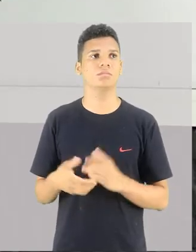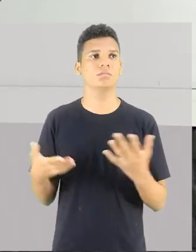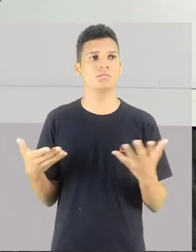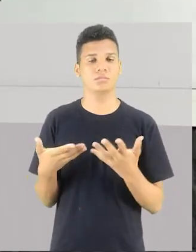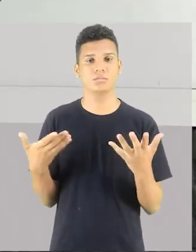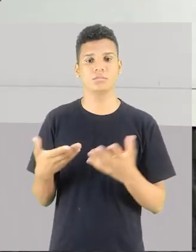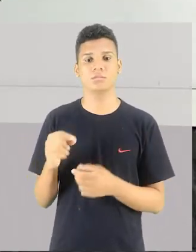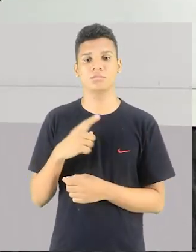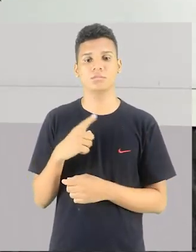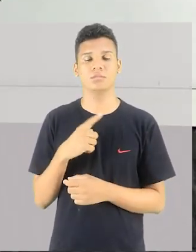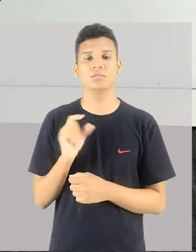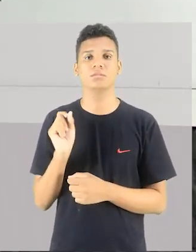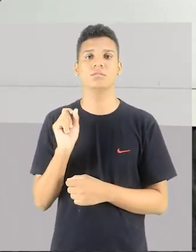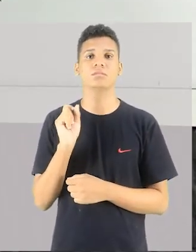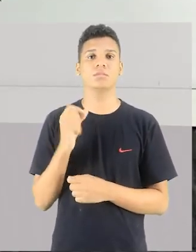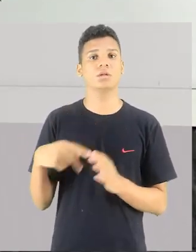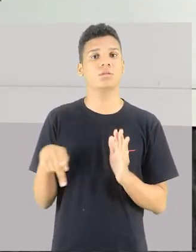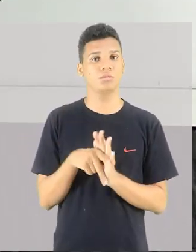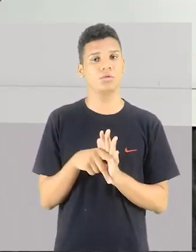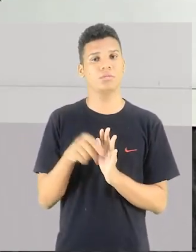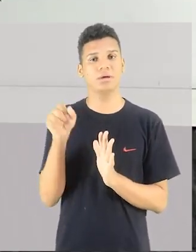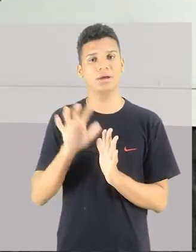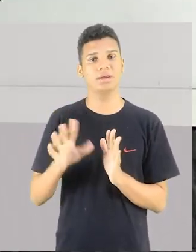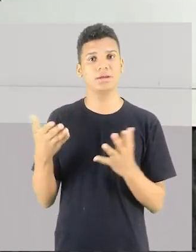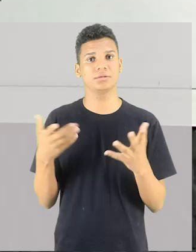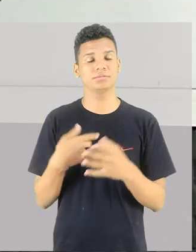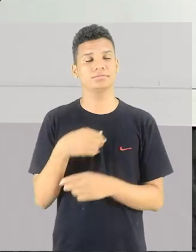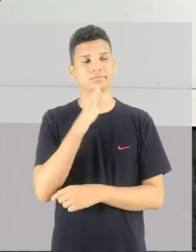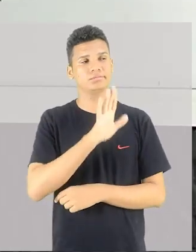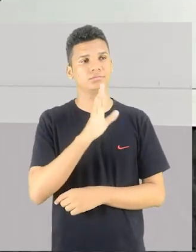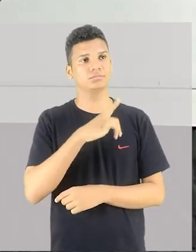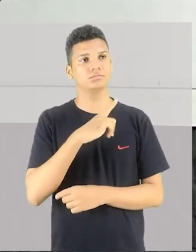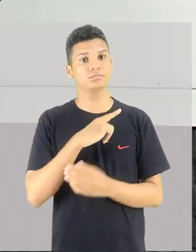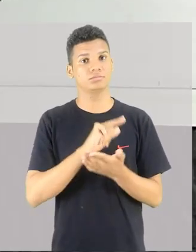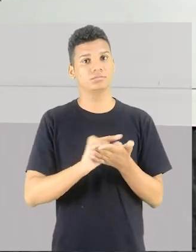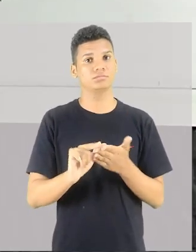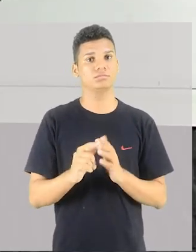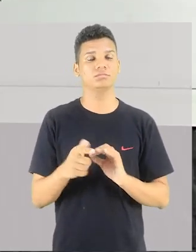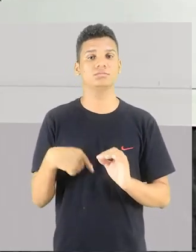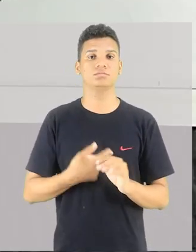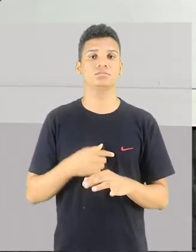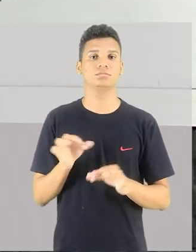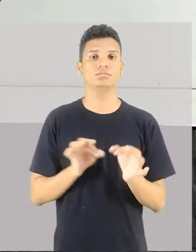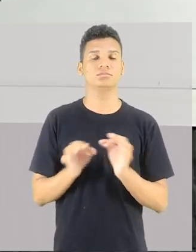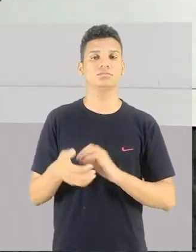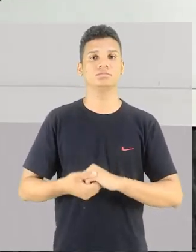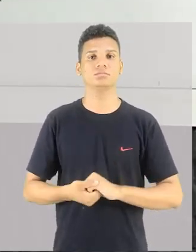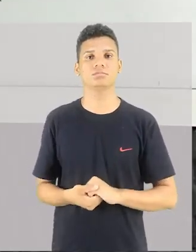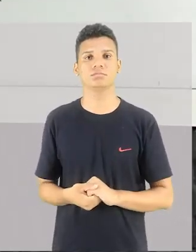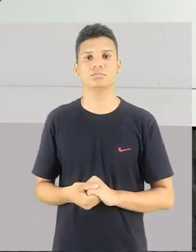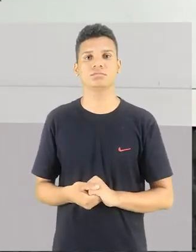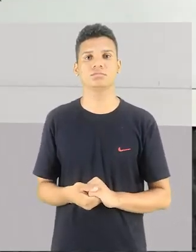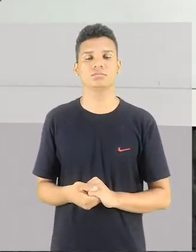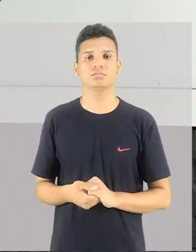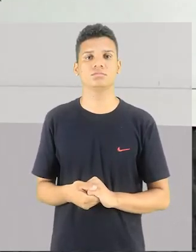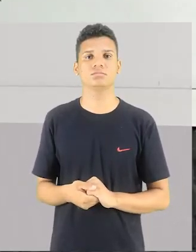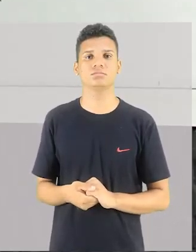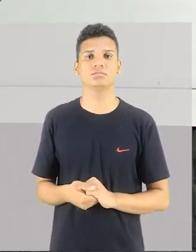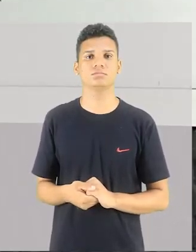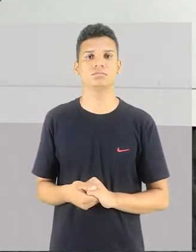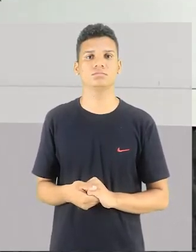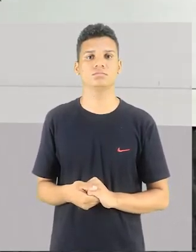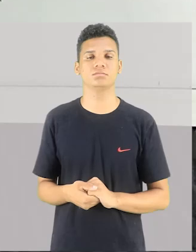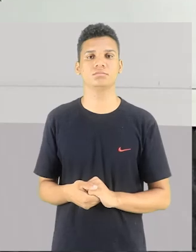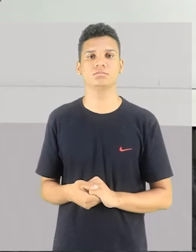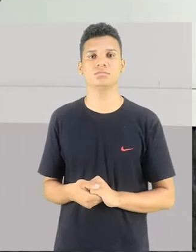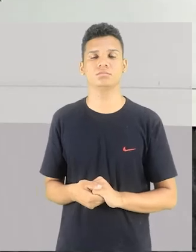envolvendo área deixa eu apagar para criar aqui um espaço PR resolução dessas questões